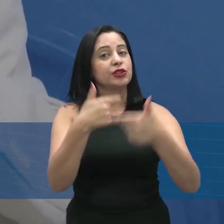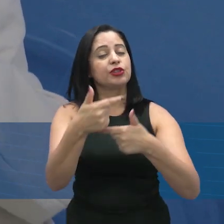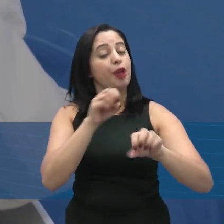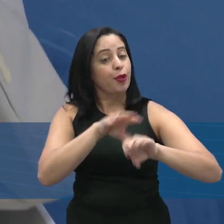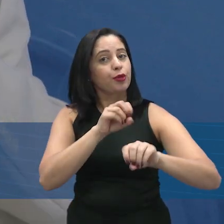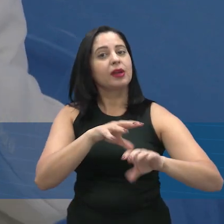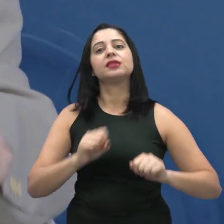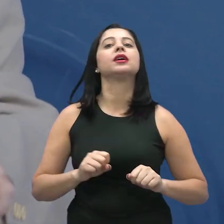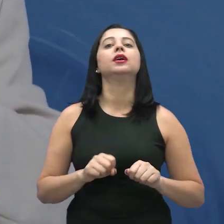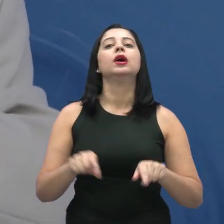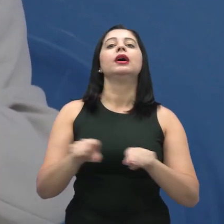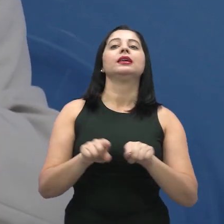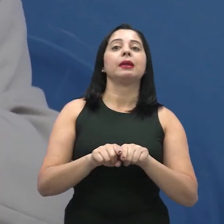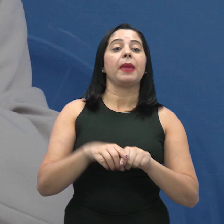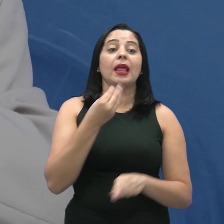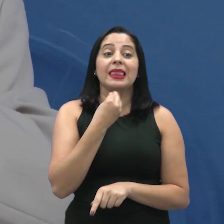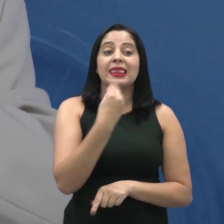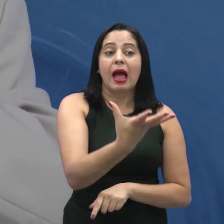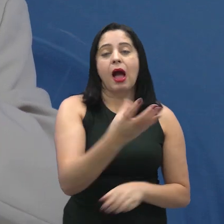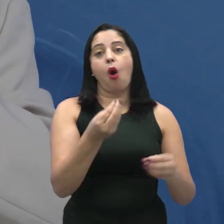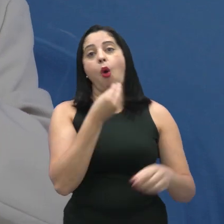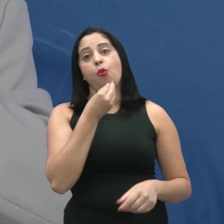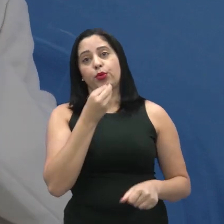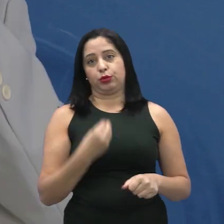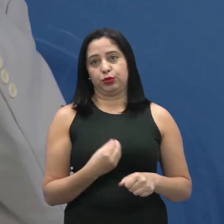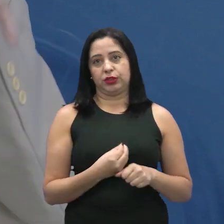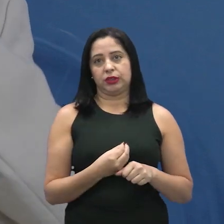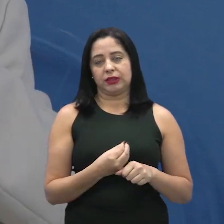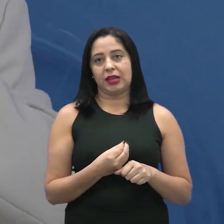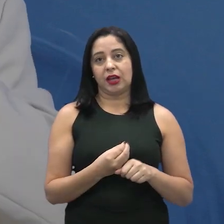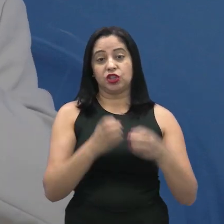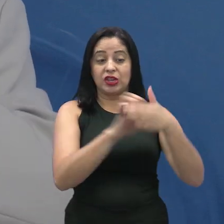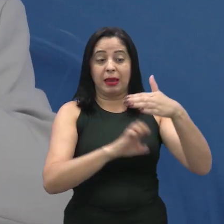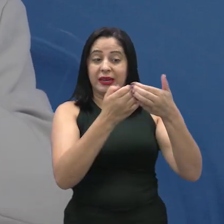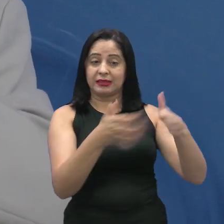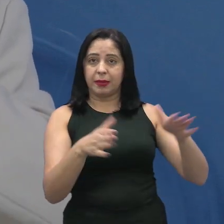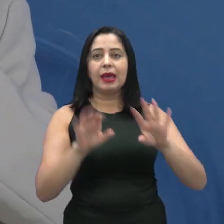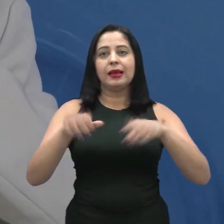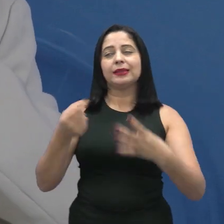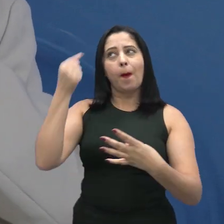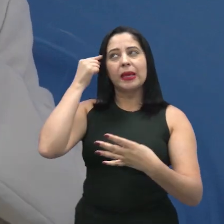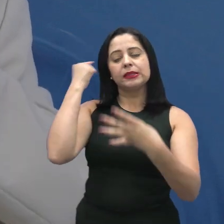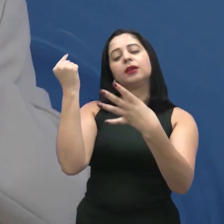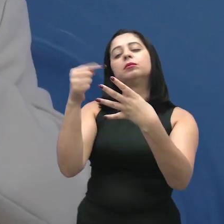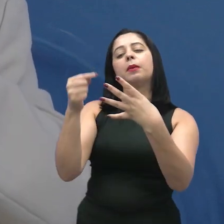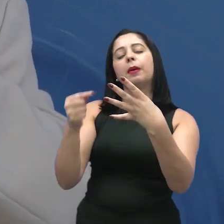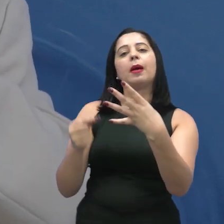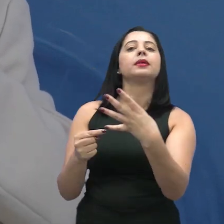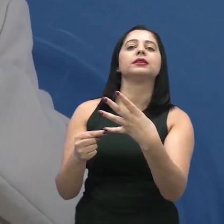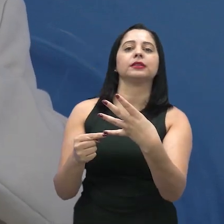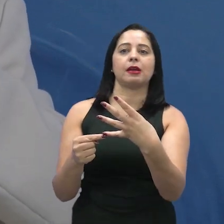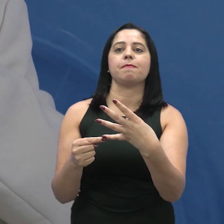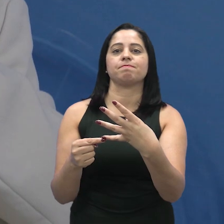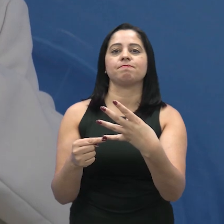oportunidades, inclusive, de abrir negócios. Então, se nós pensarmos em todo esse contexto, o que a gente não